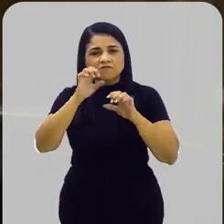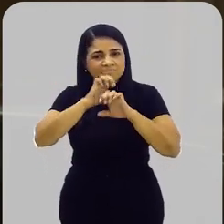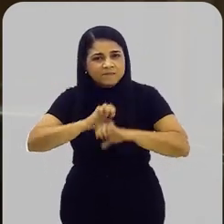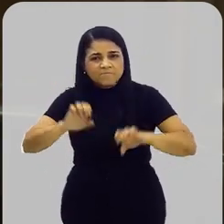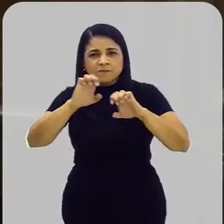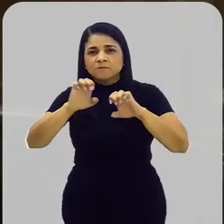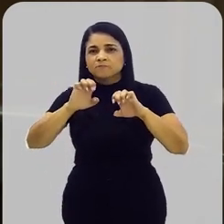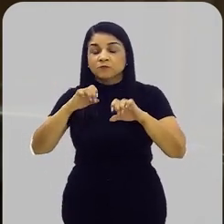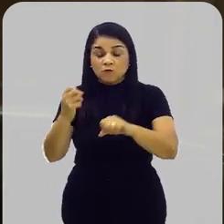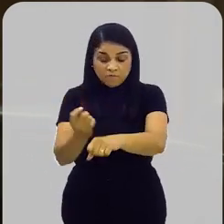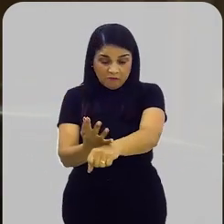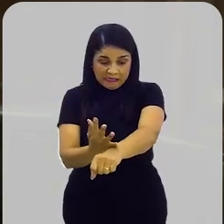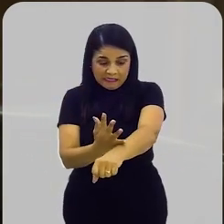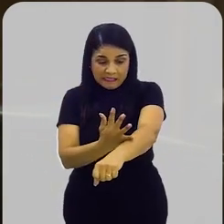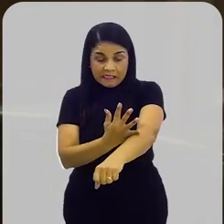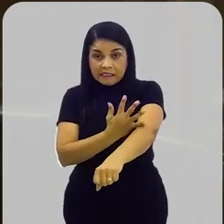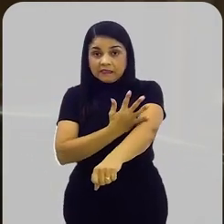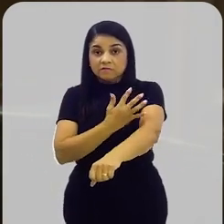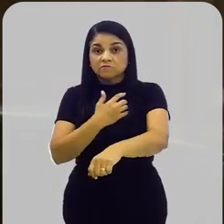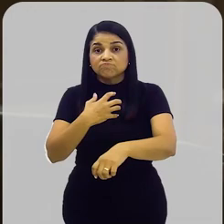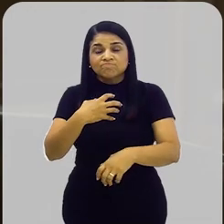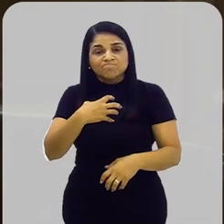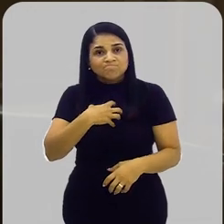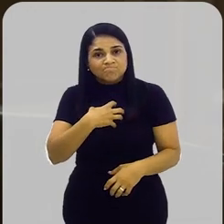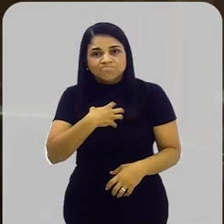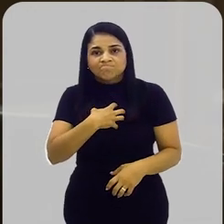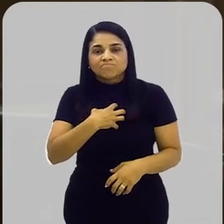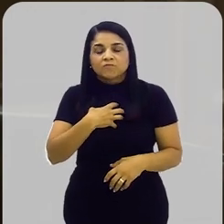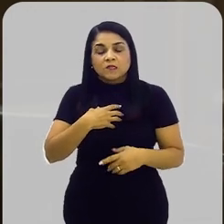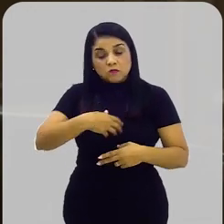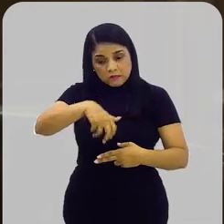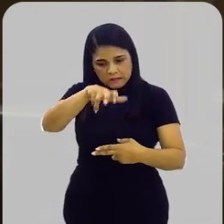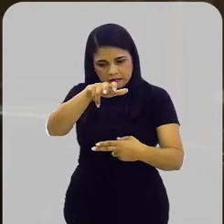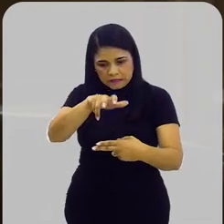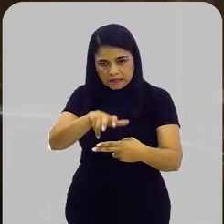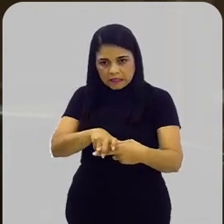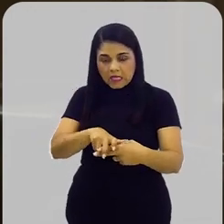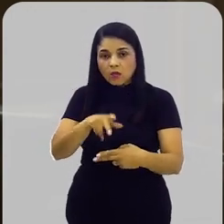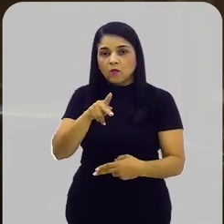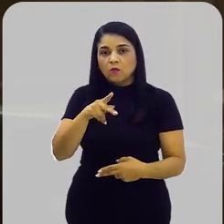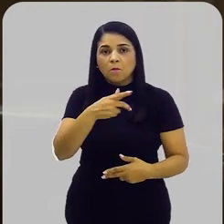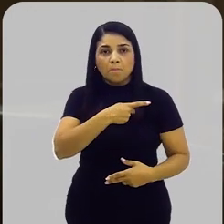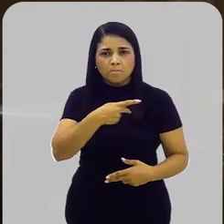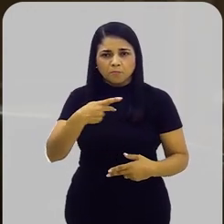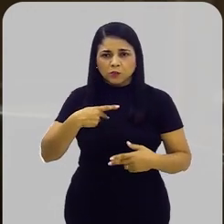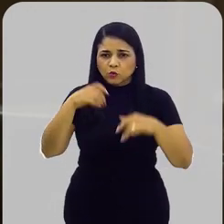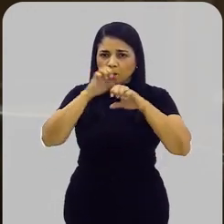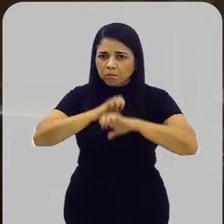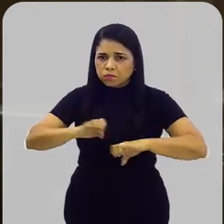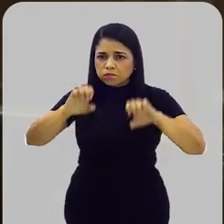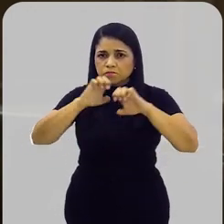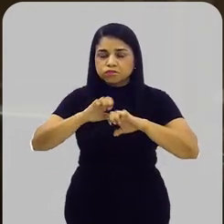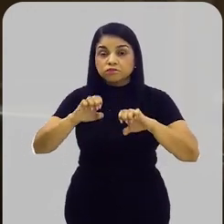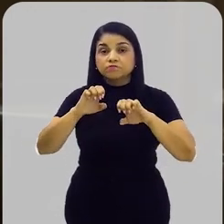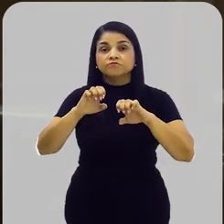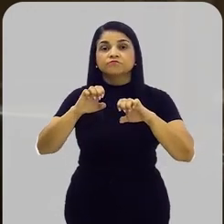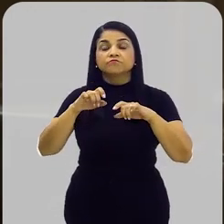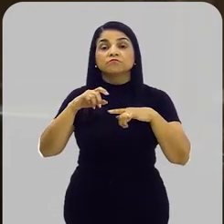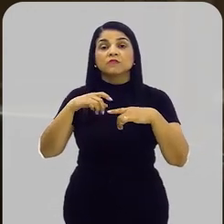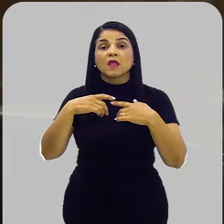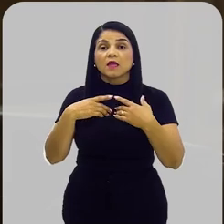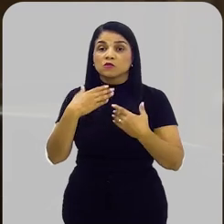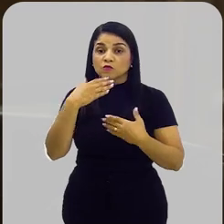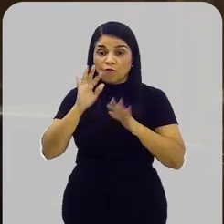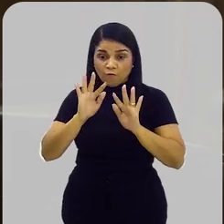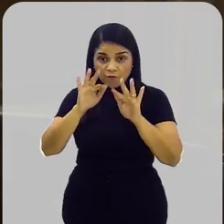me arrepio só de falar, eu me arrepiei toda. E aí eu sentei lá na frente, o pastor pregou, né, o pastor Felipe, e no final tem o